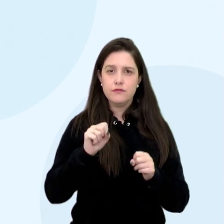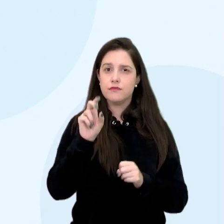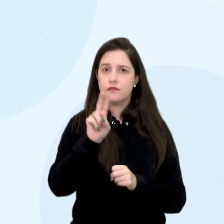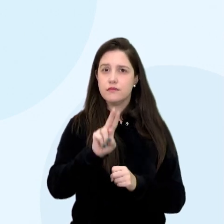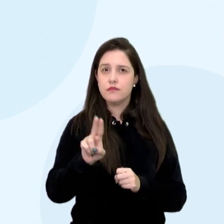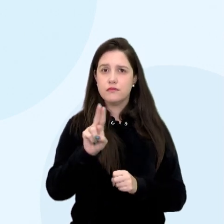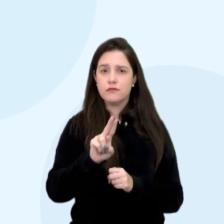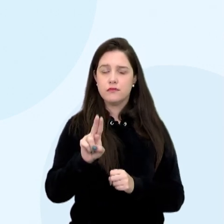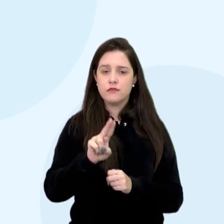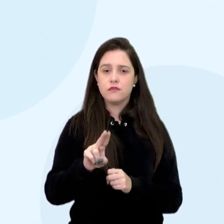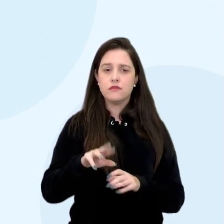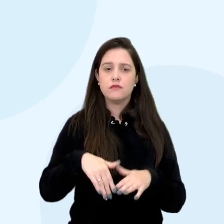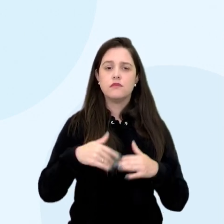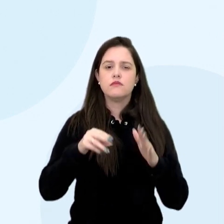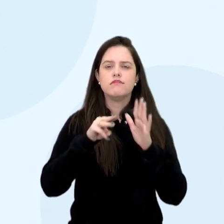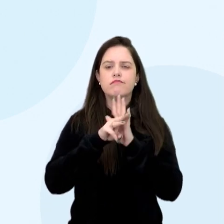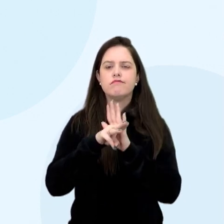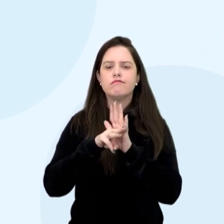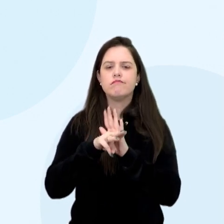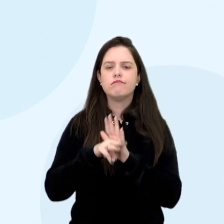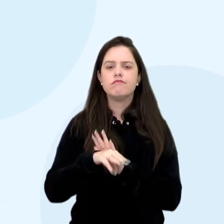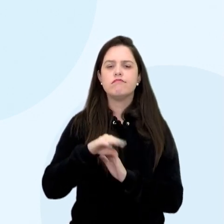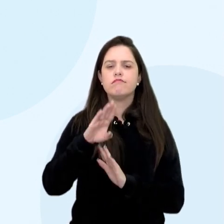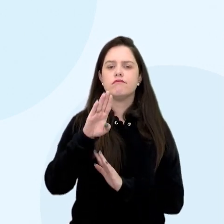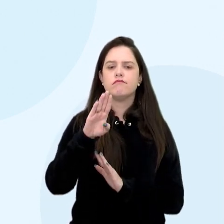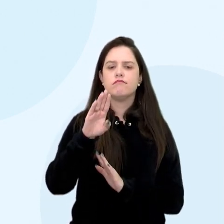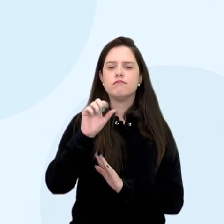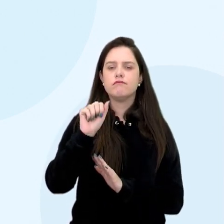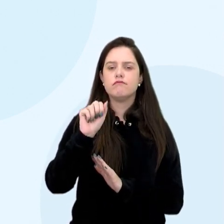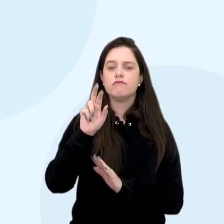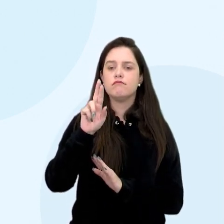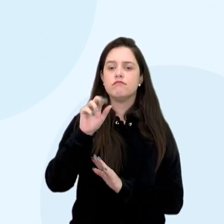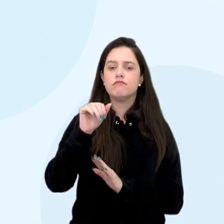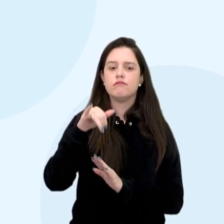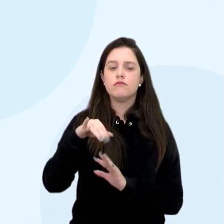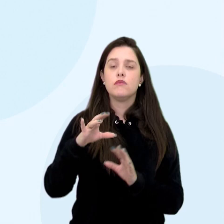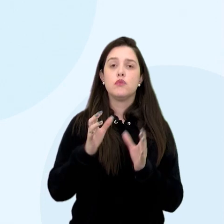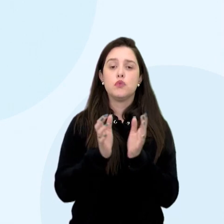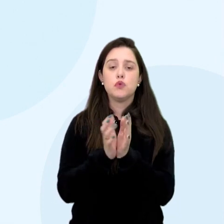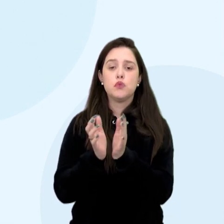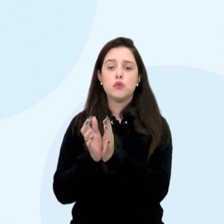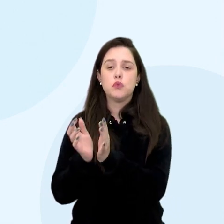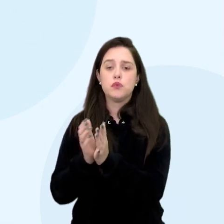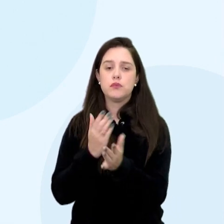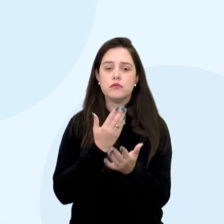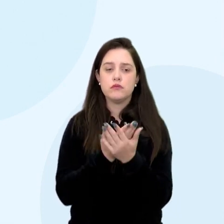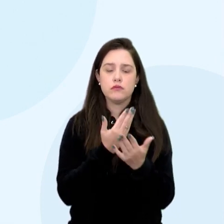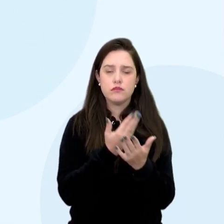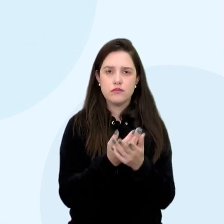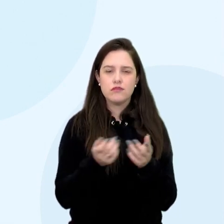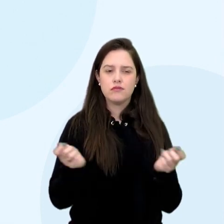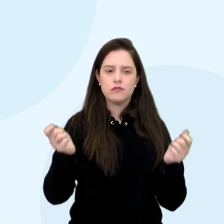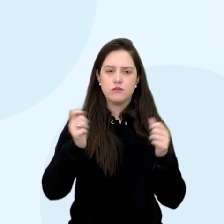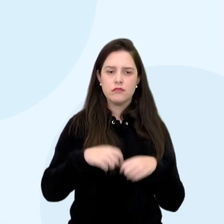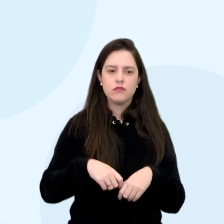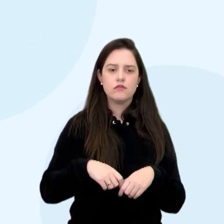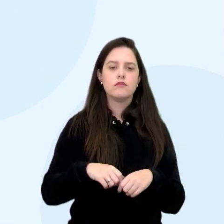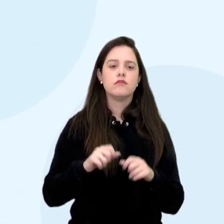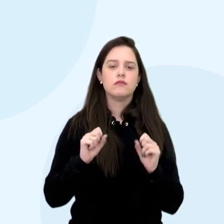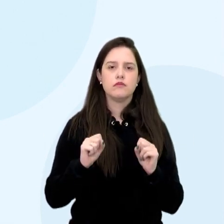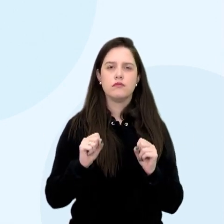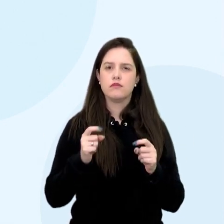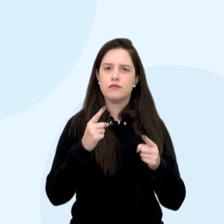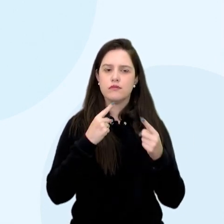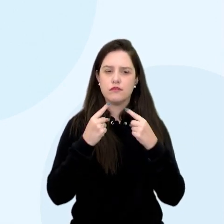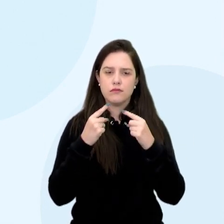utilizar uma metodologia chamada aí de brainstorming, que em grupos os estudantes poderão apresentar as suas hipóteses